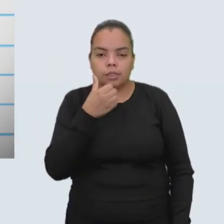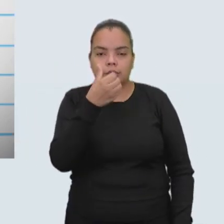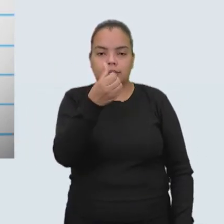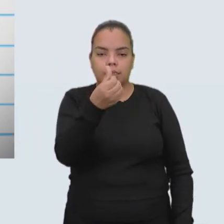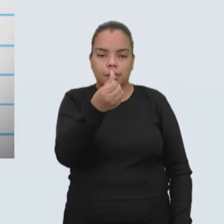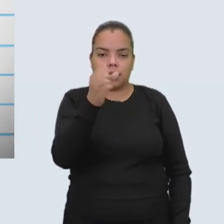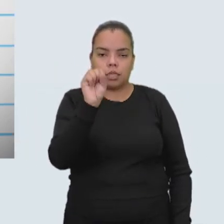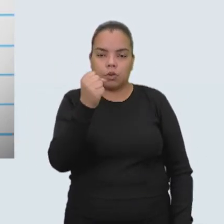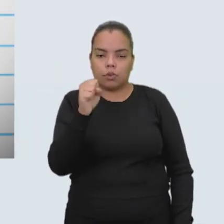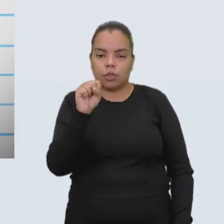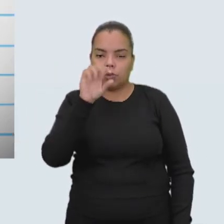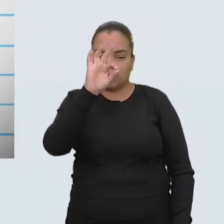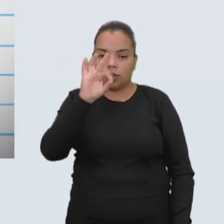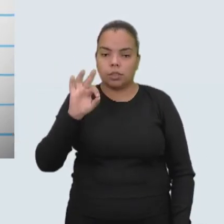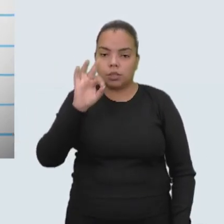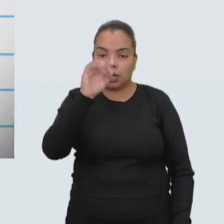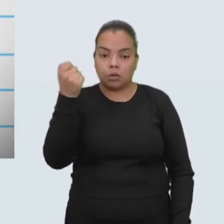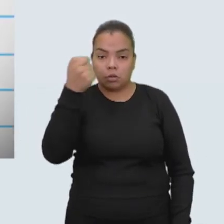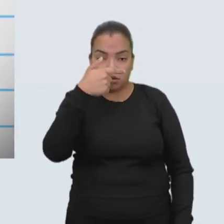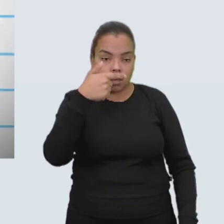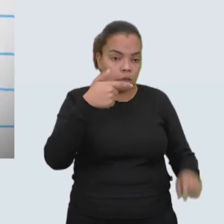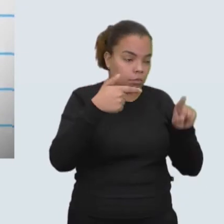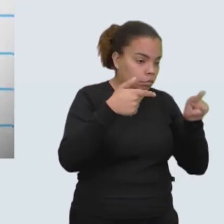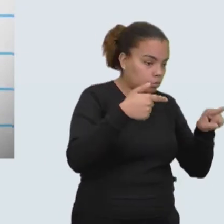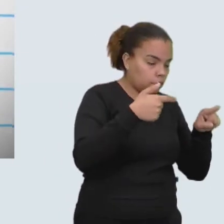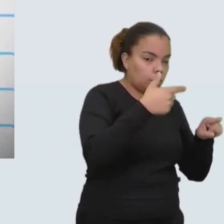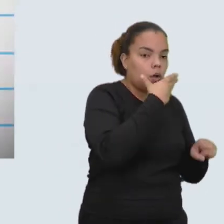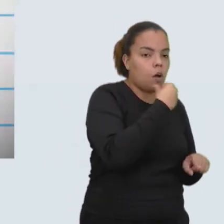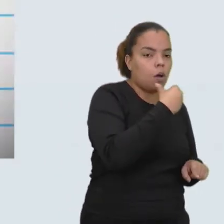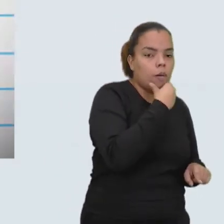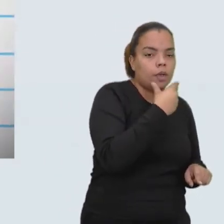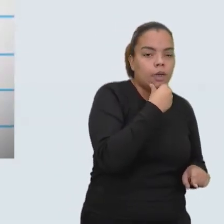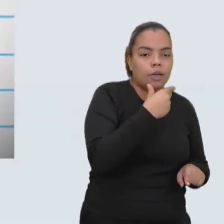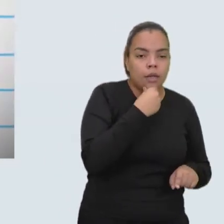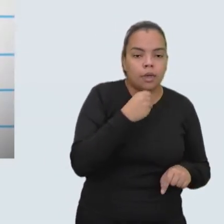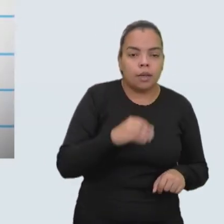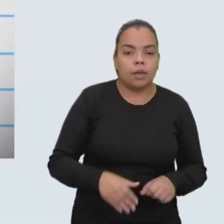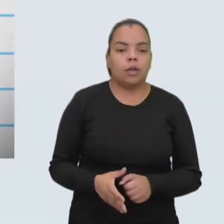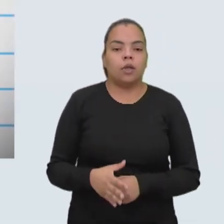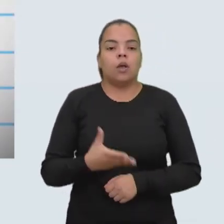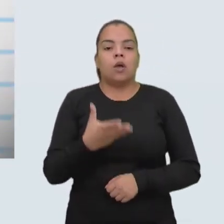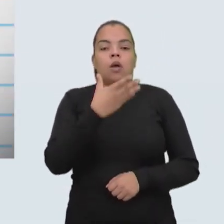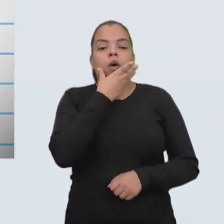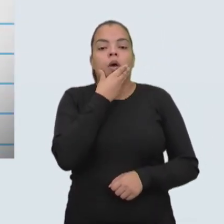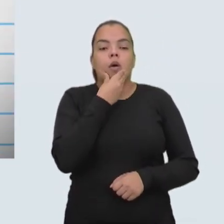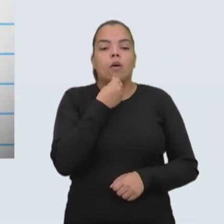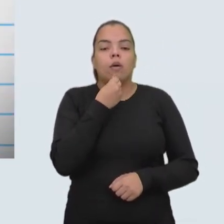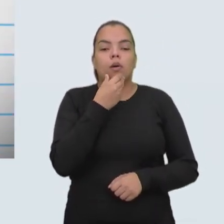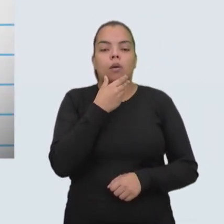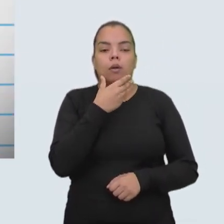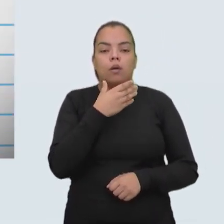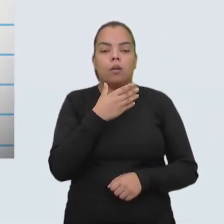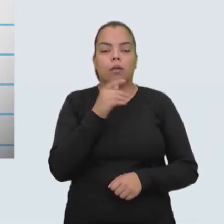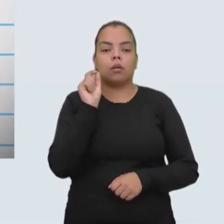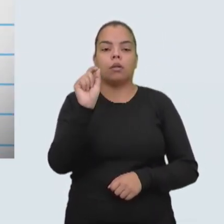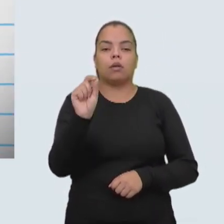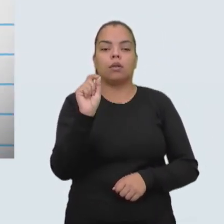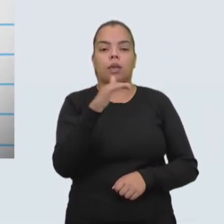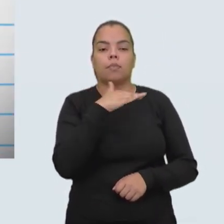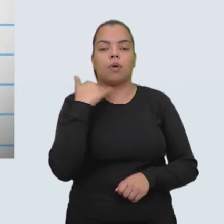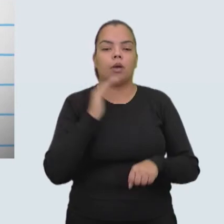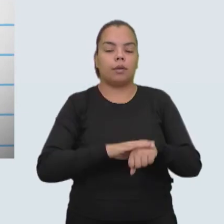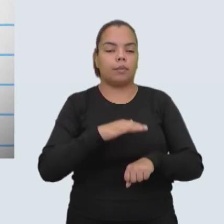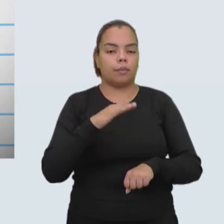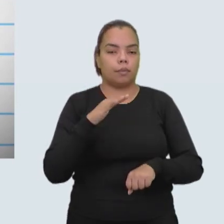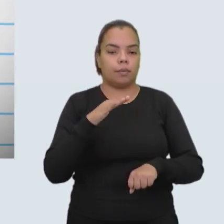eles ganham. Quem morre mais cedo? Os homens morrem mais cedo. Algumas possíveis razões para essas